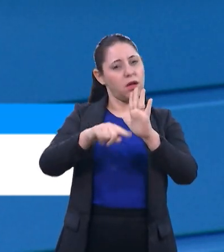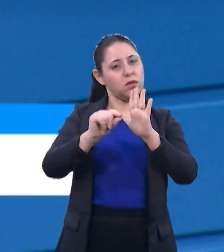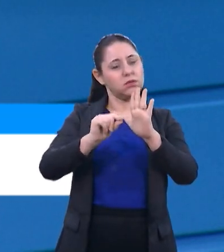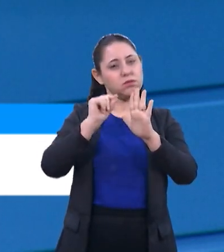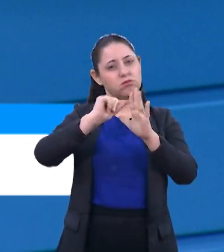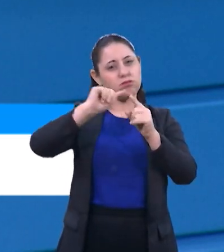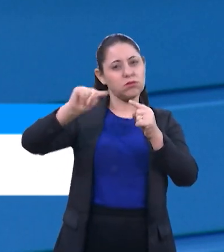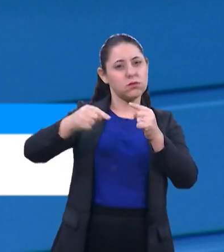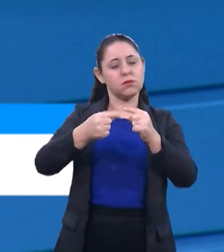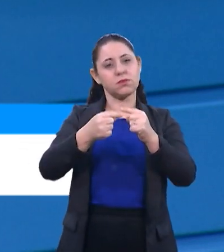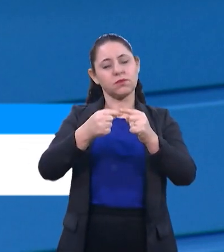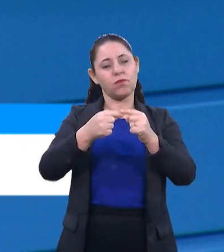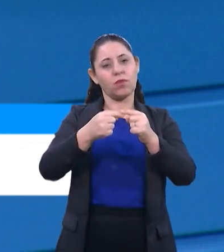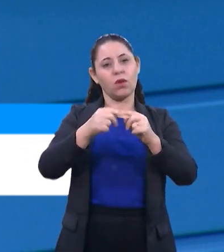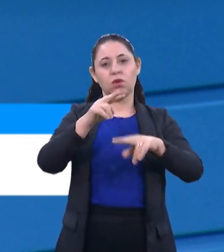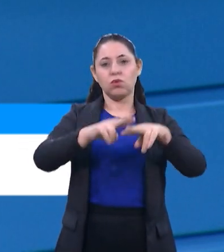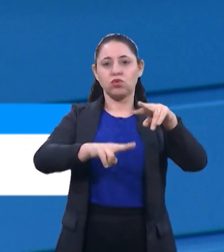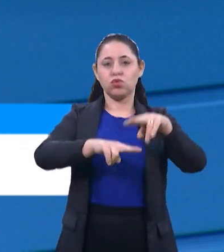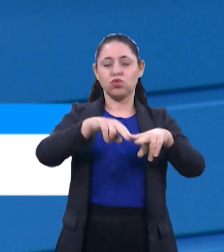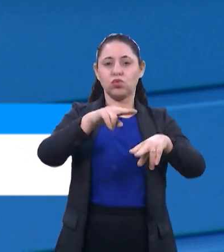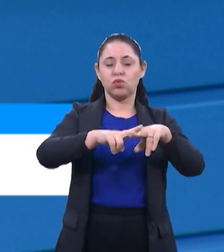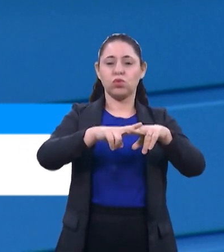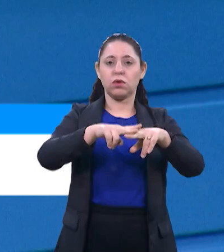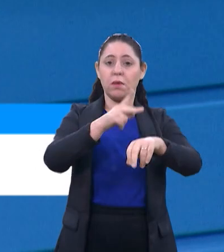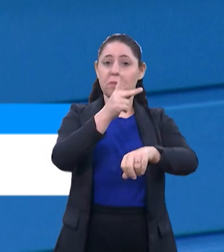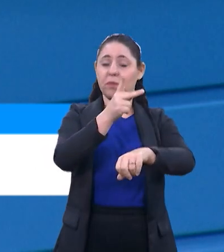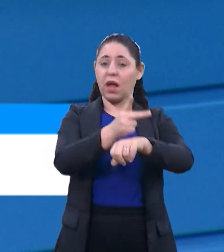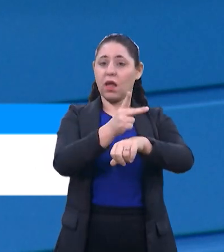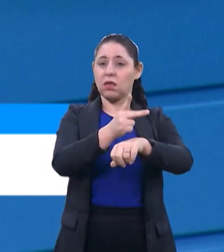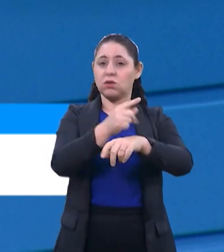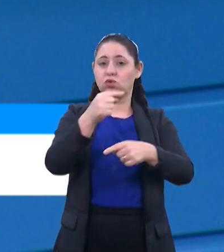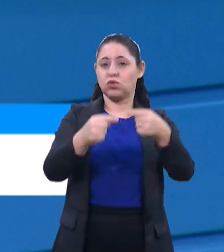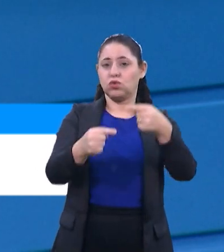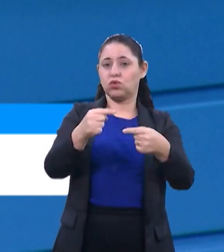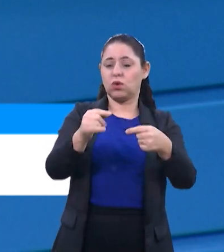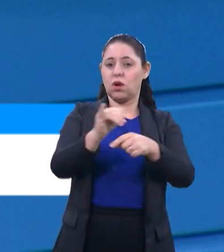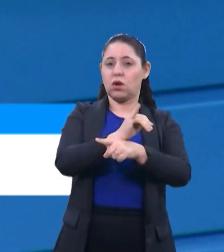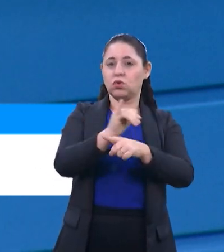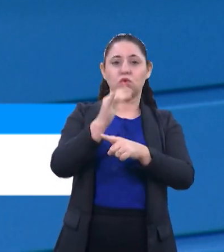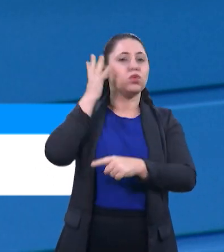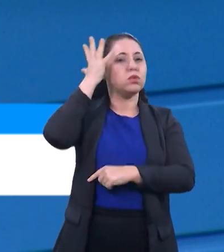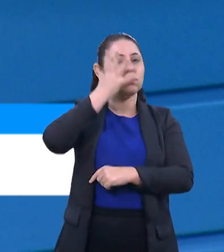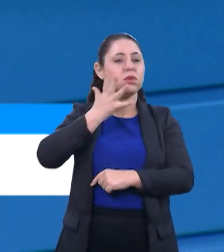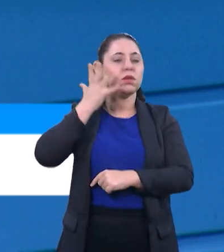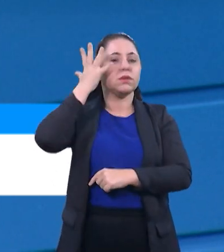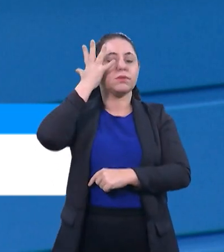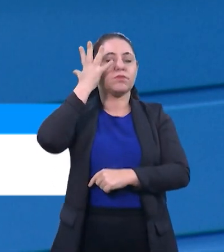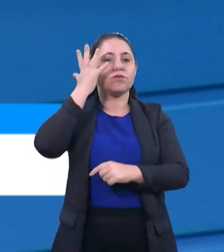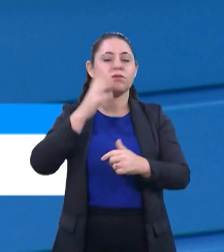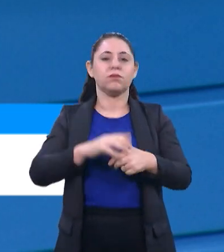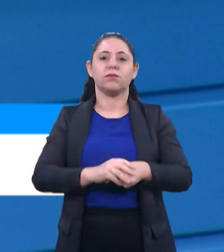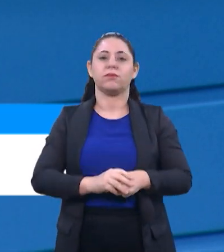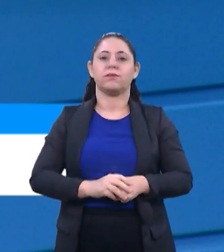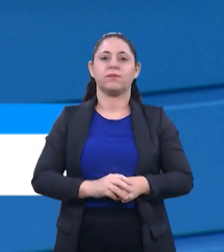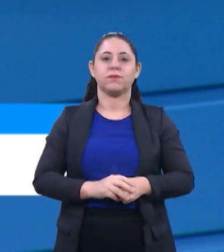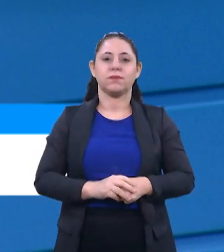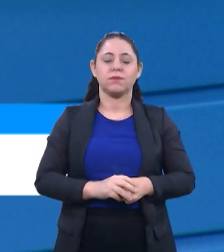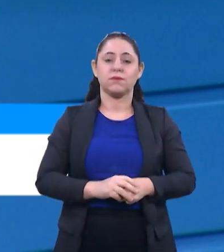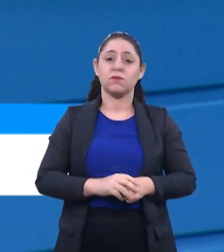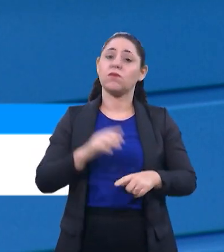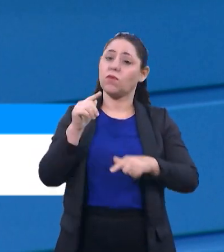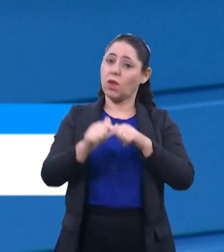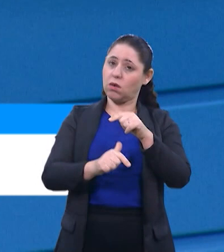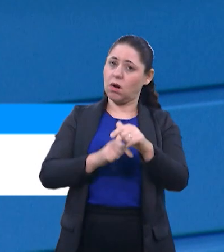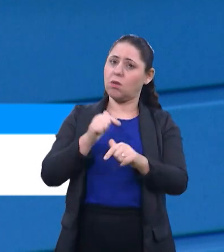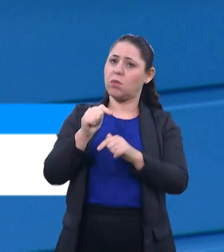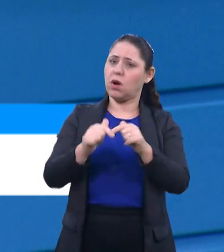é nesse sentido. O Junho Prata que vem discutir várias ações, palestras